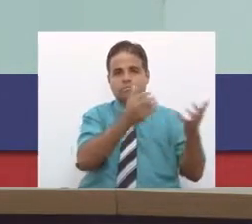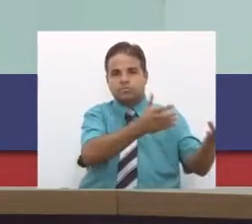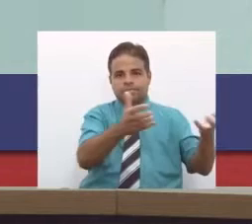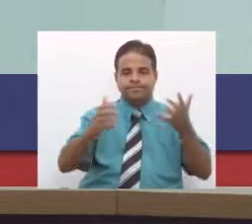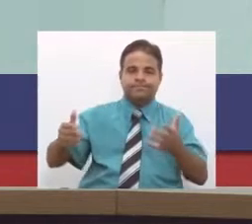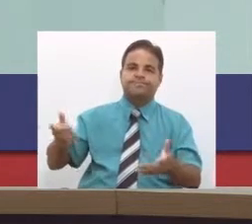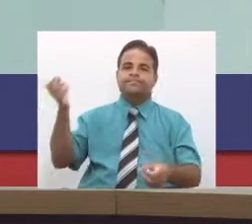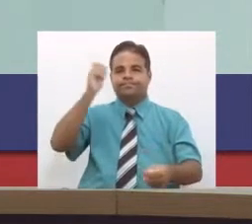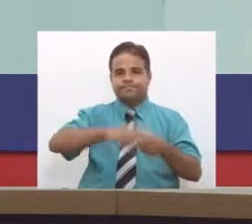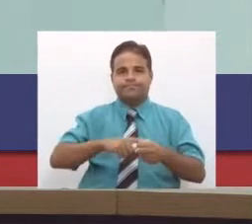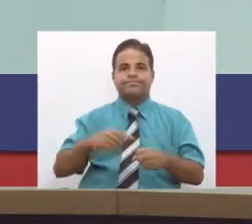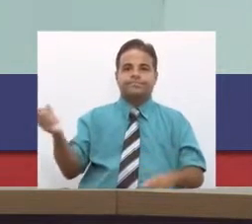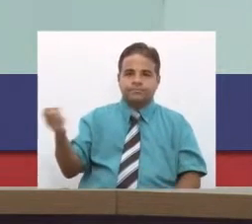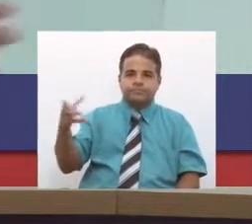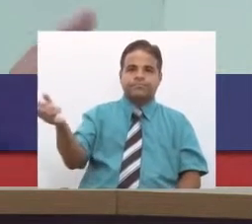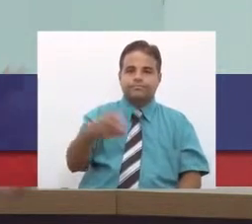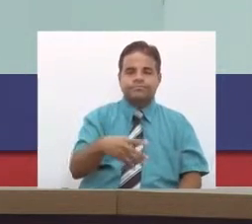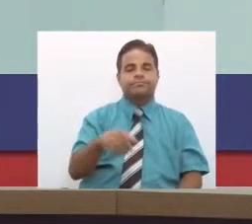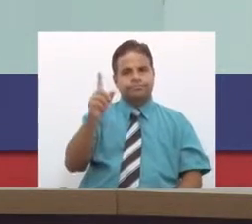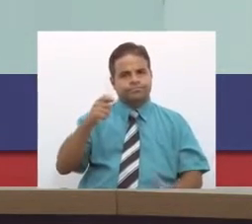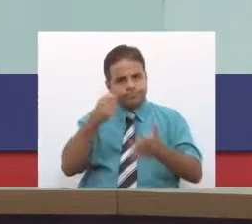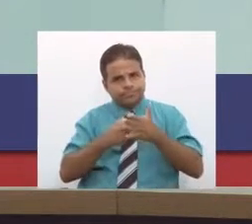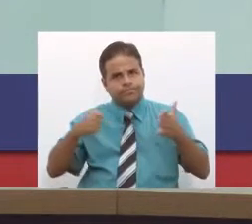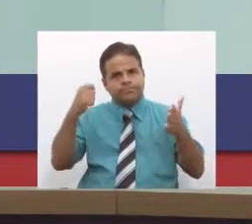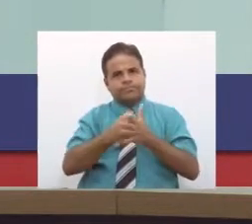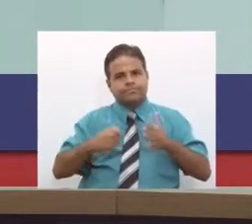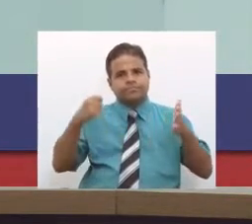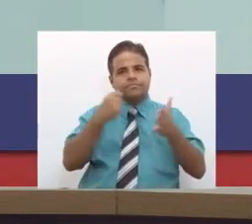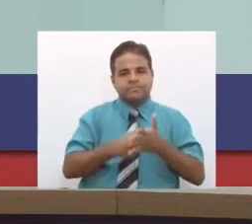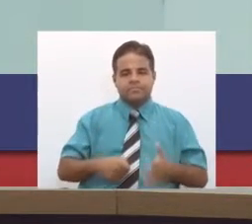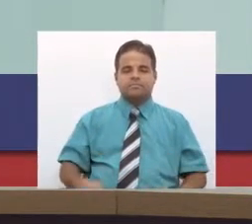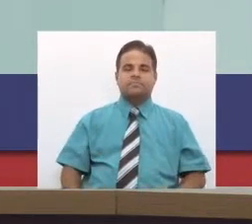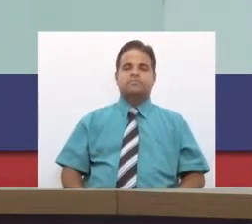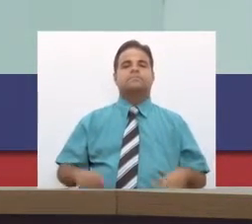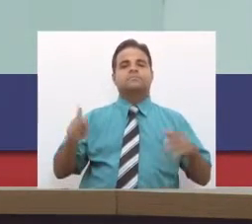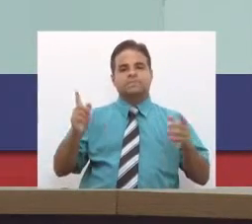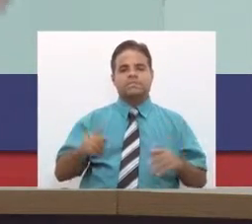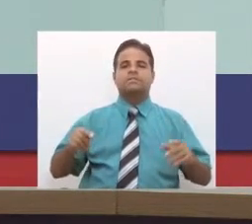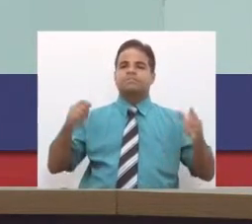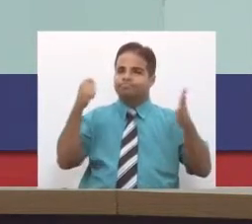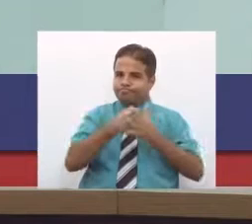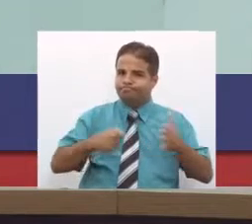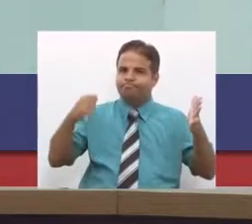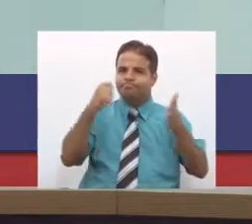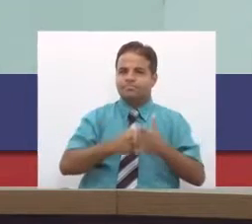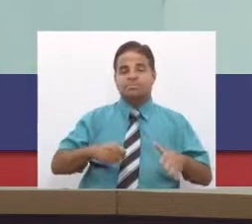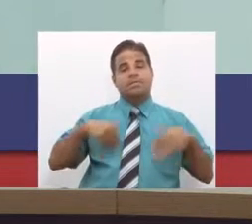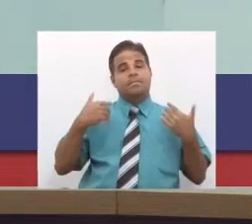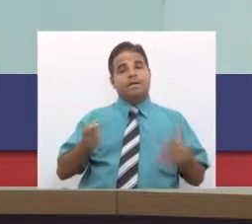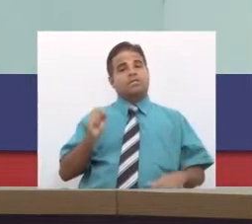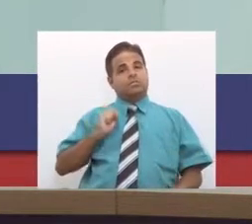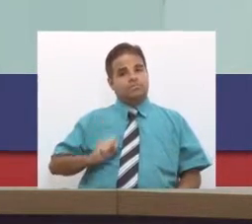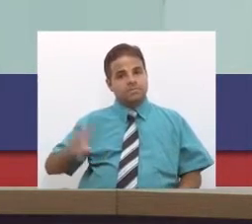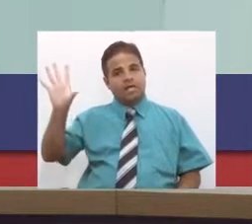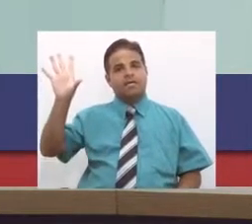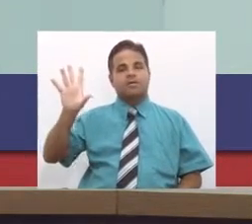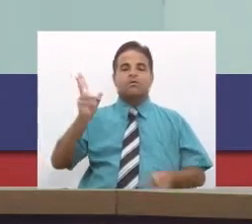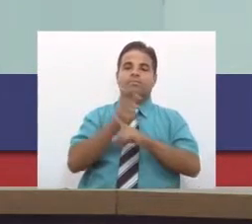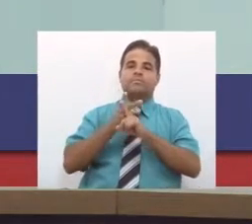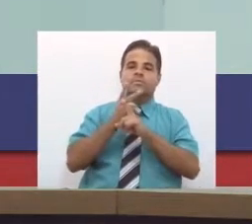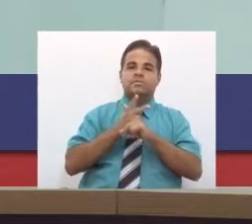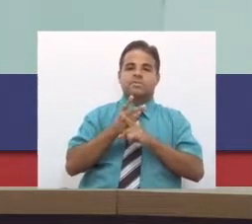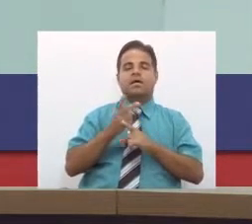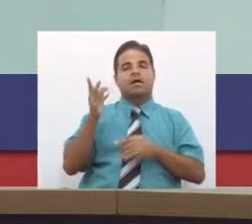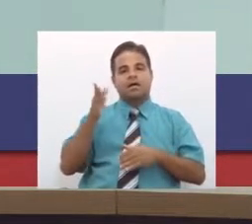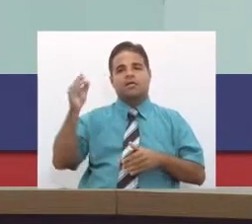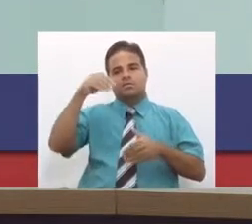como os novos que virão. É uma luta, é uma disputa, é uma batalha, mas estamos saindo para buscar a